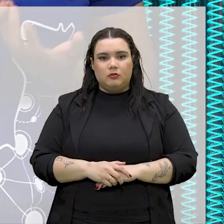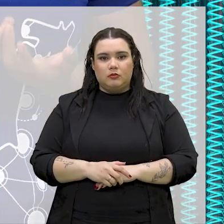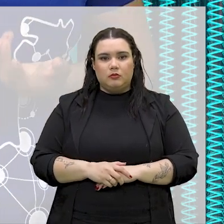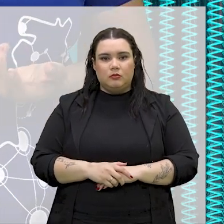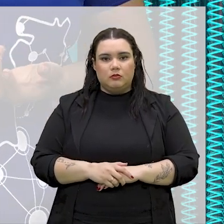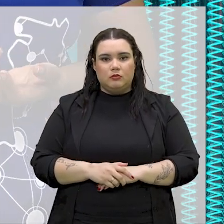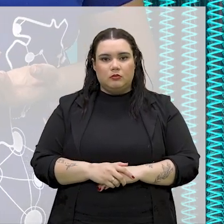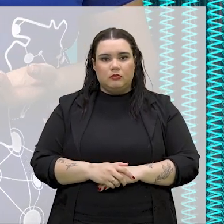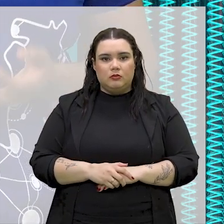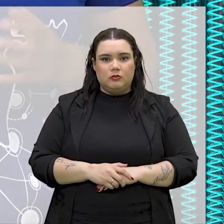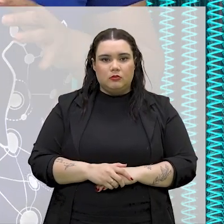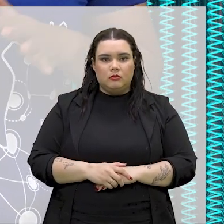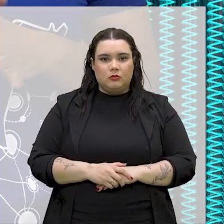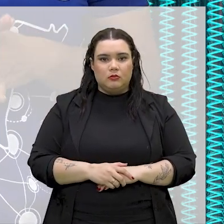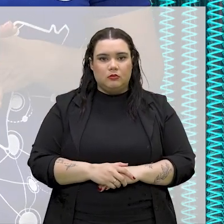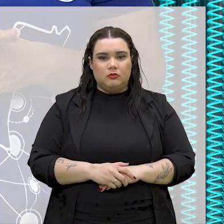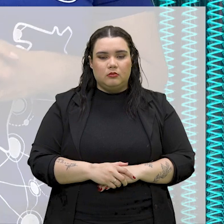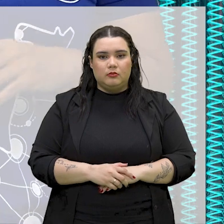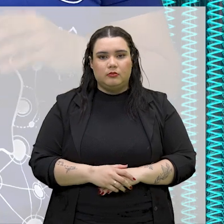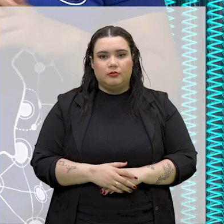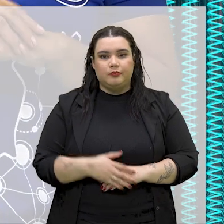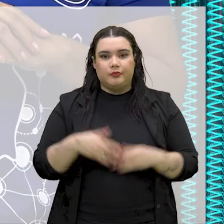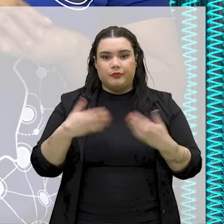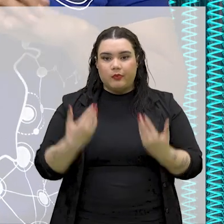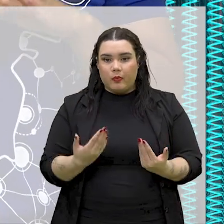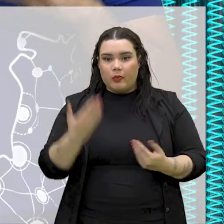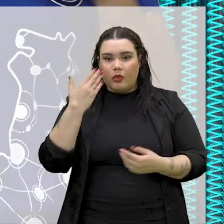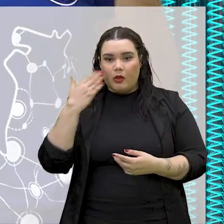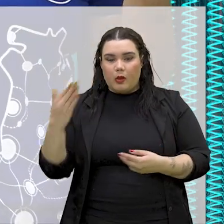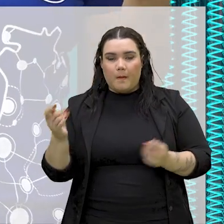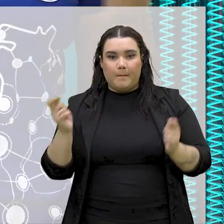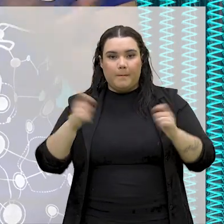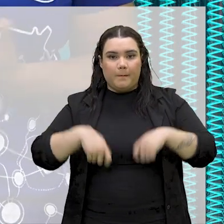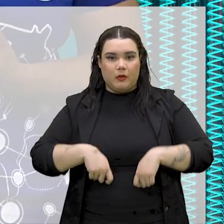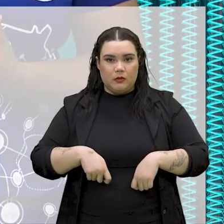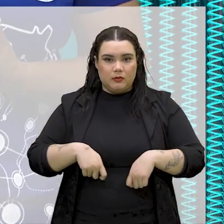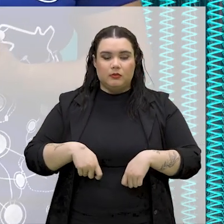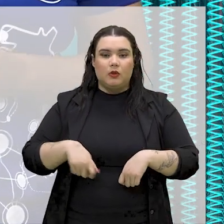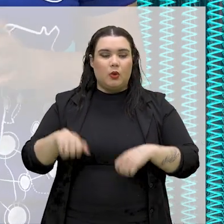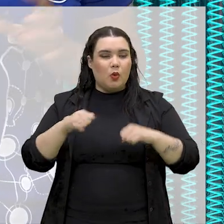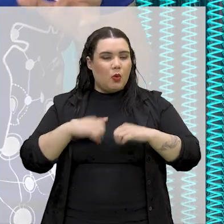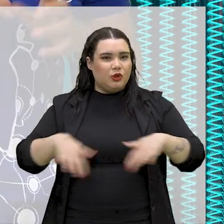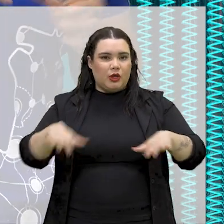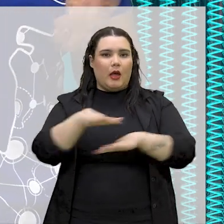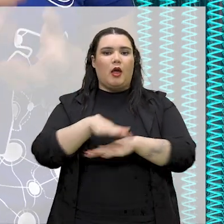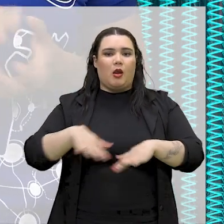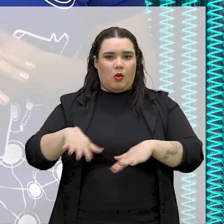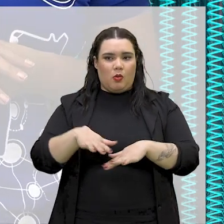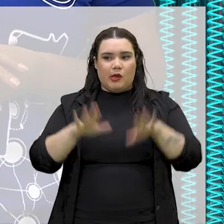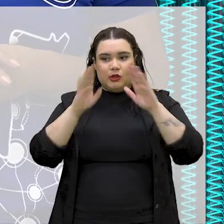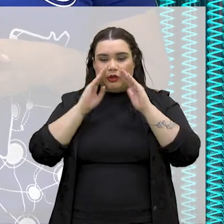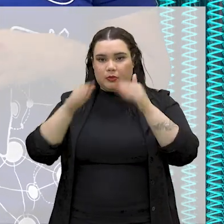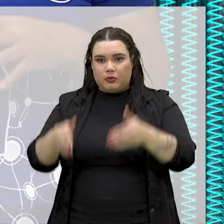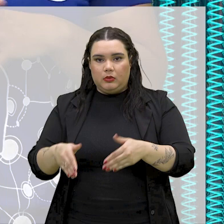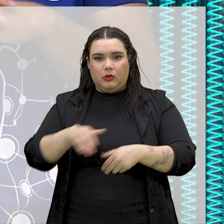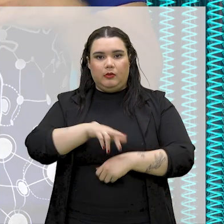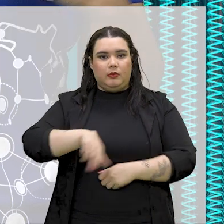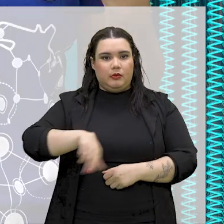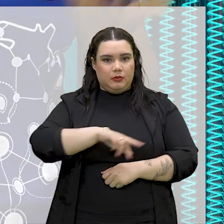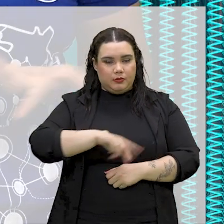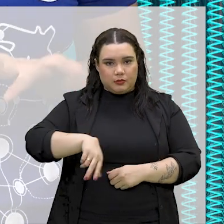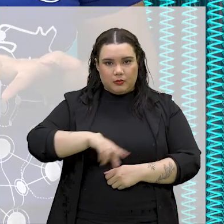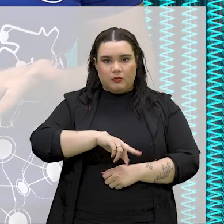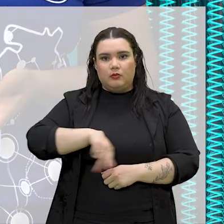real challenge. Essa aqui é uma possibilidade muito geral, não é algo específico, ela